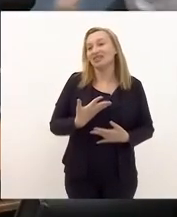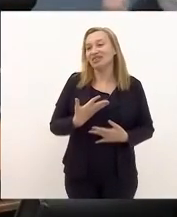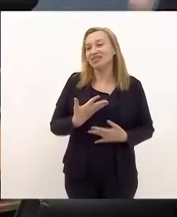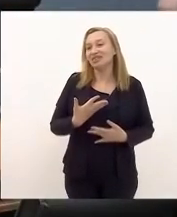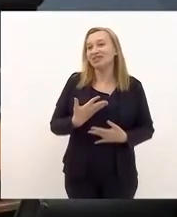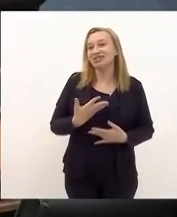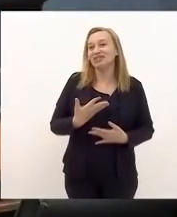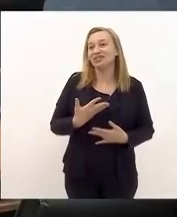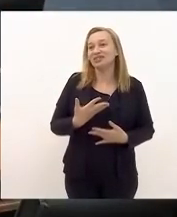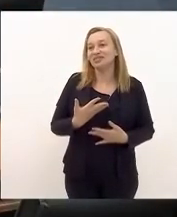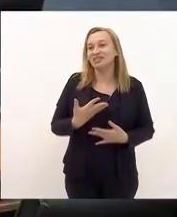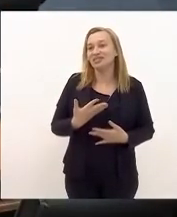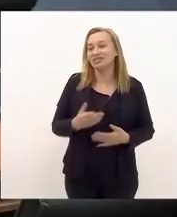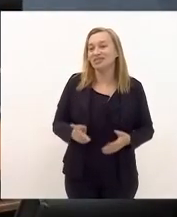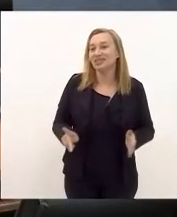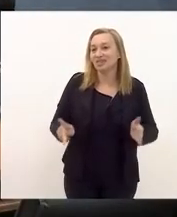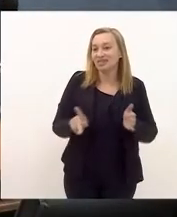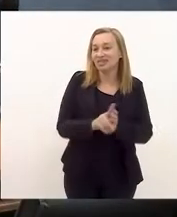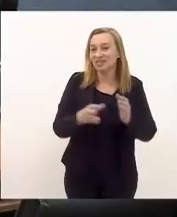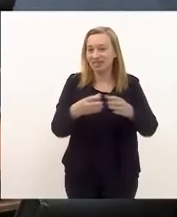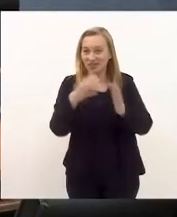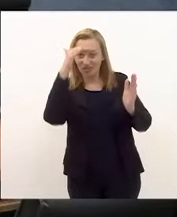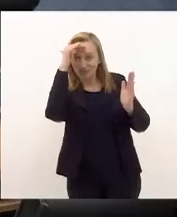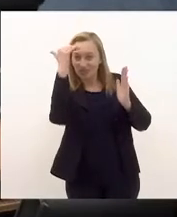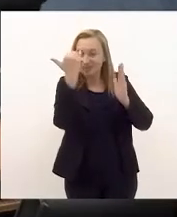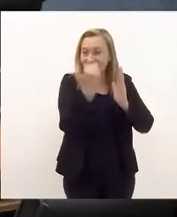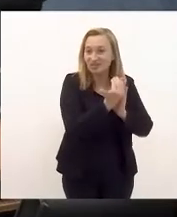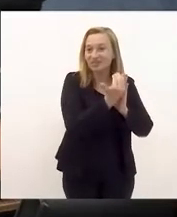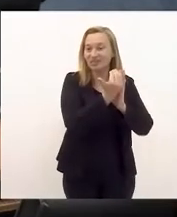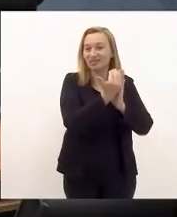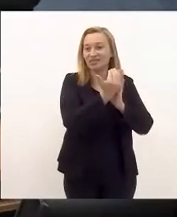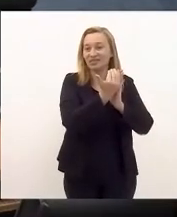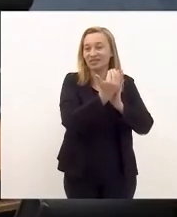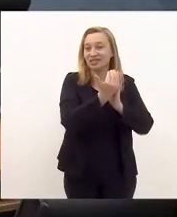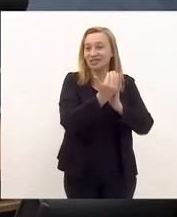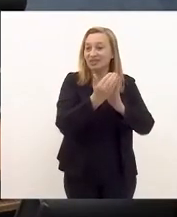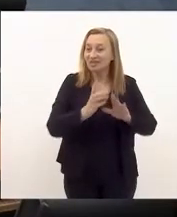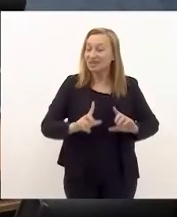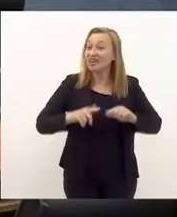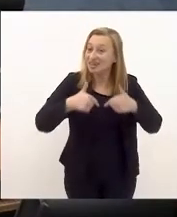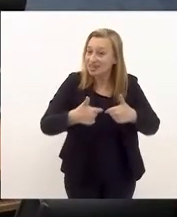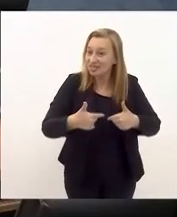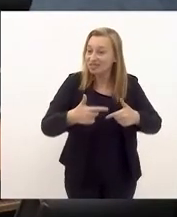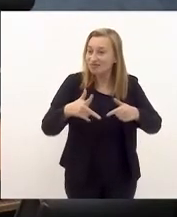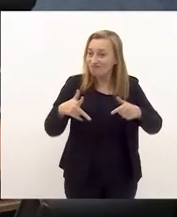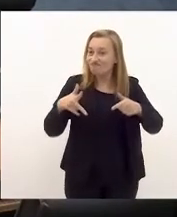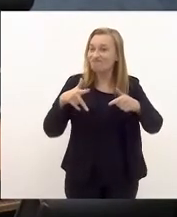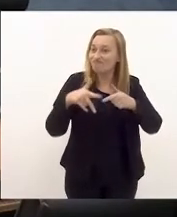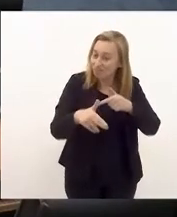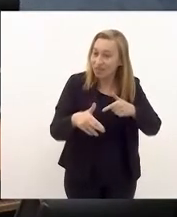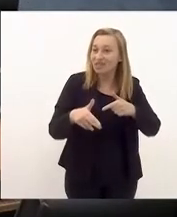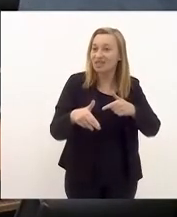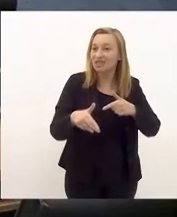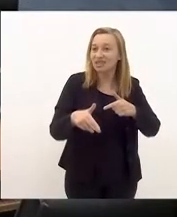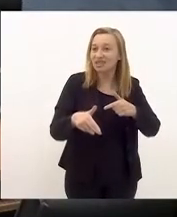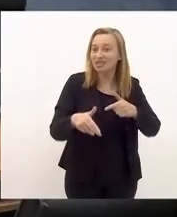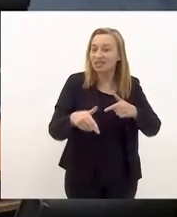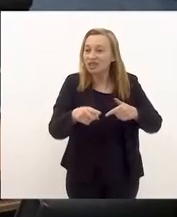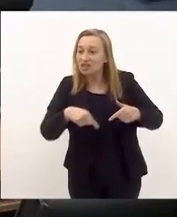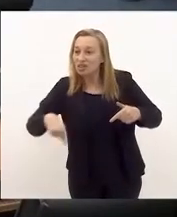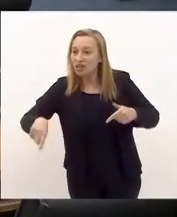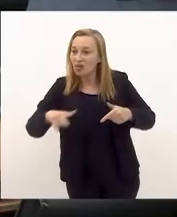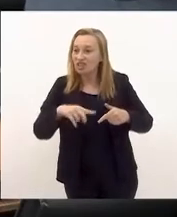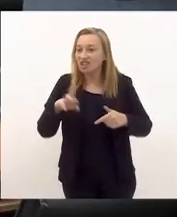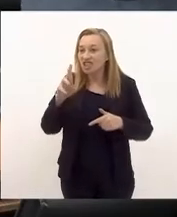participei pela Comissão de Cúmplice de ações para impedir que rodas de